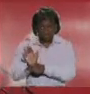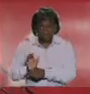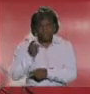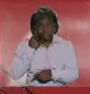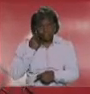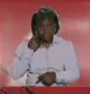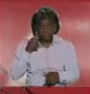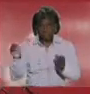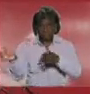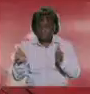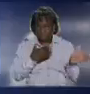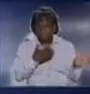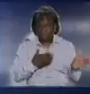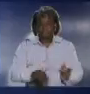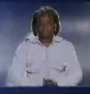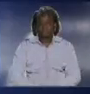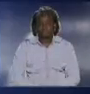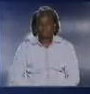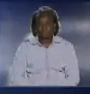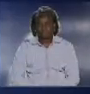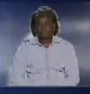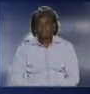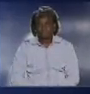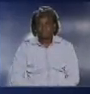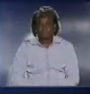negócios. Vamos ver a matéria.